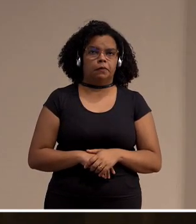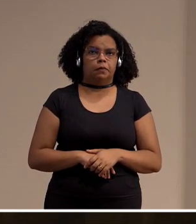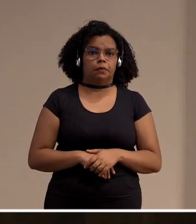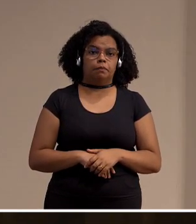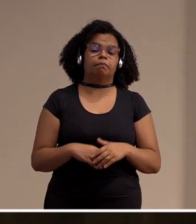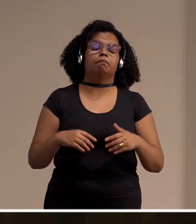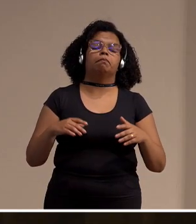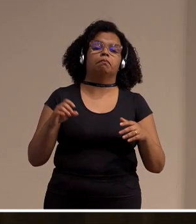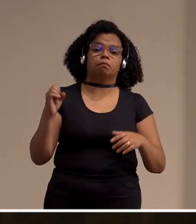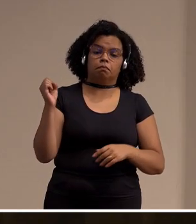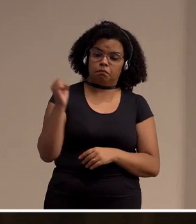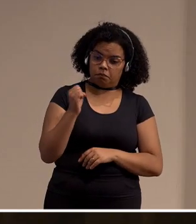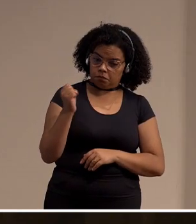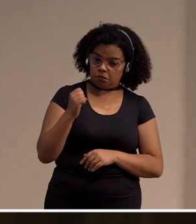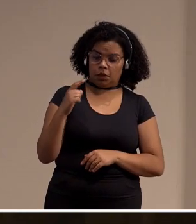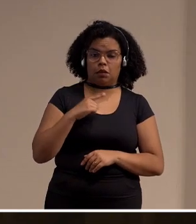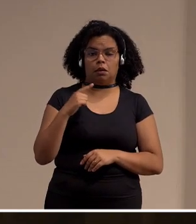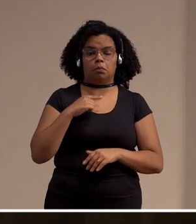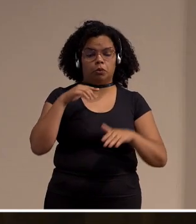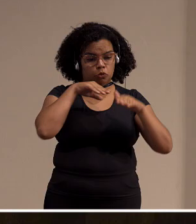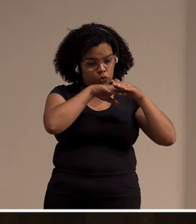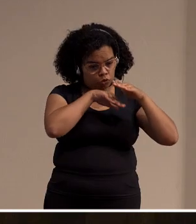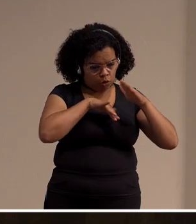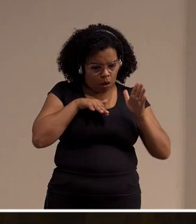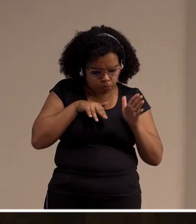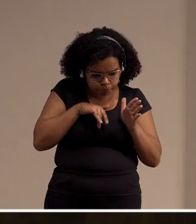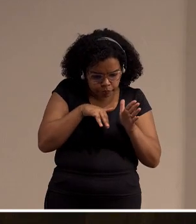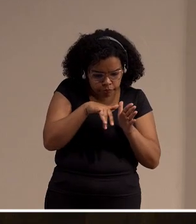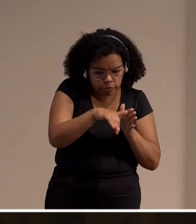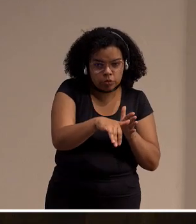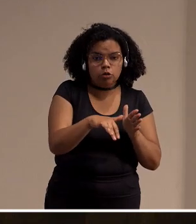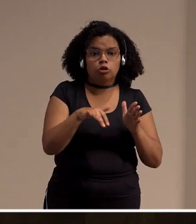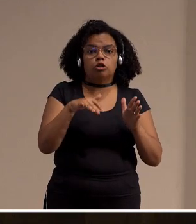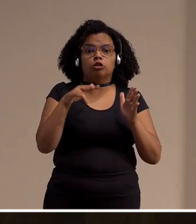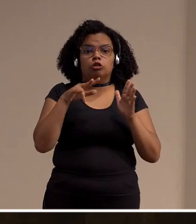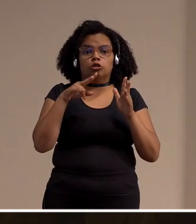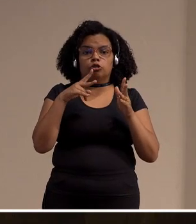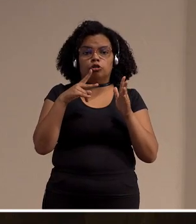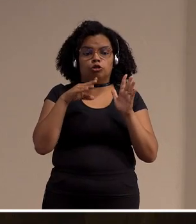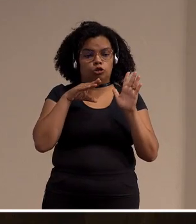virus y violencia. También me achei interesante que Viveiros de Castro dice